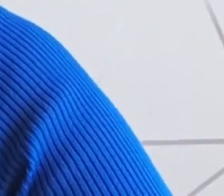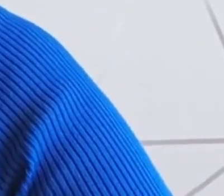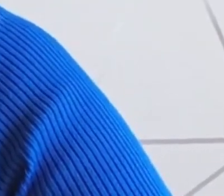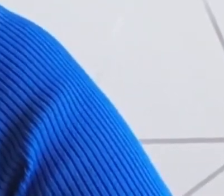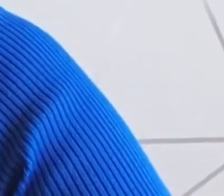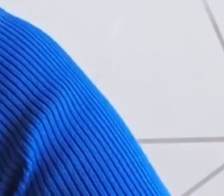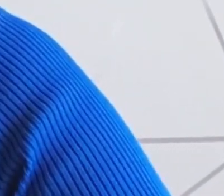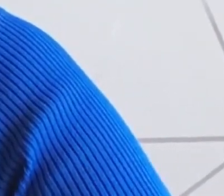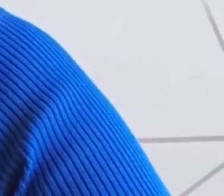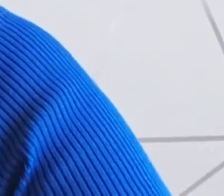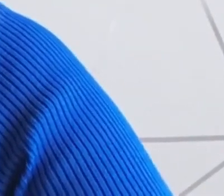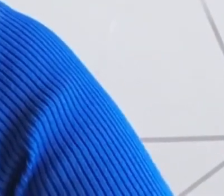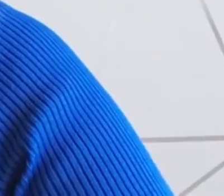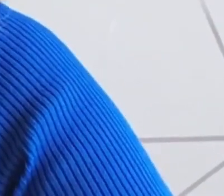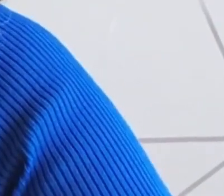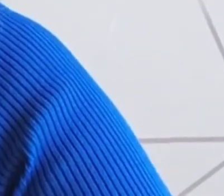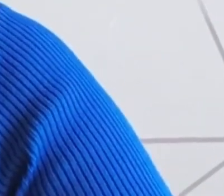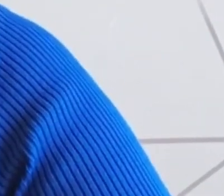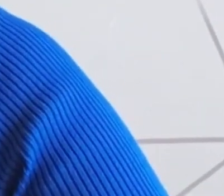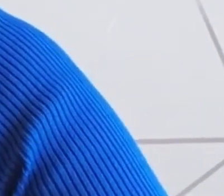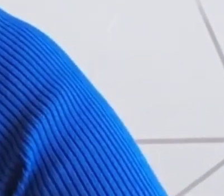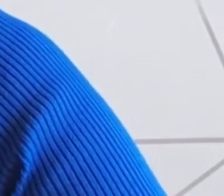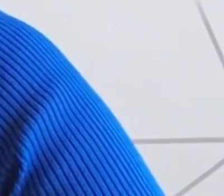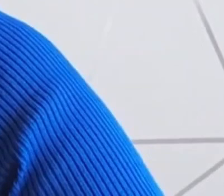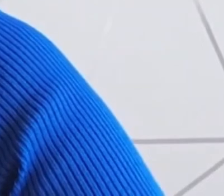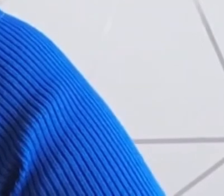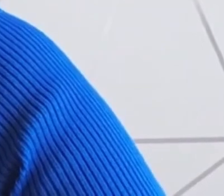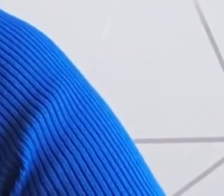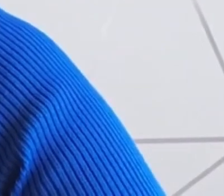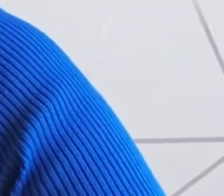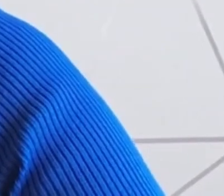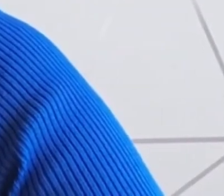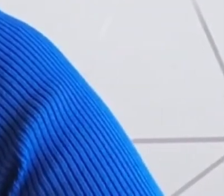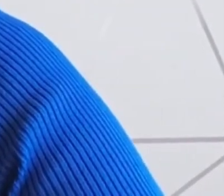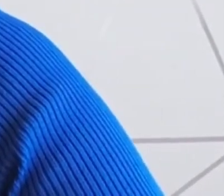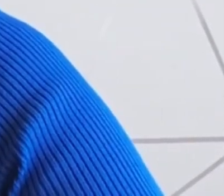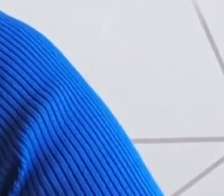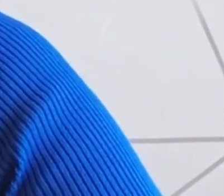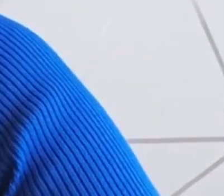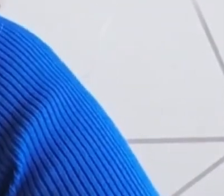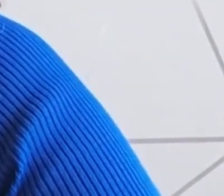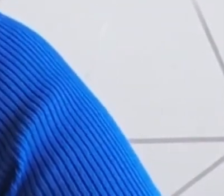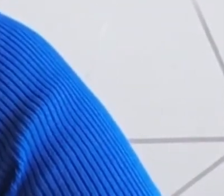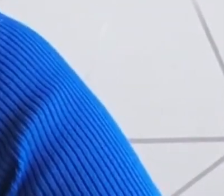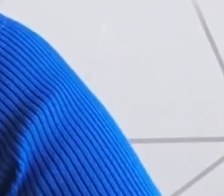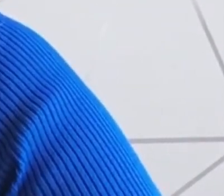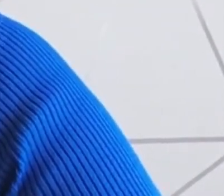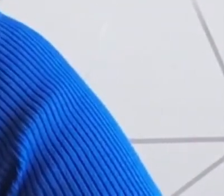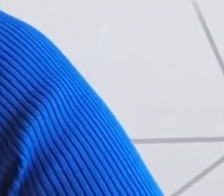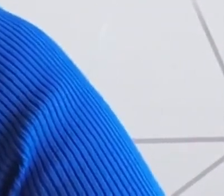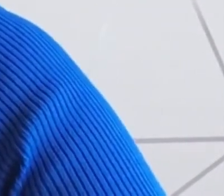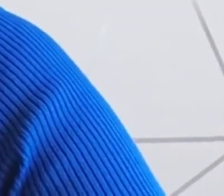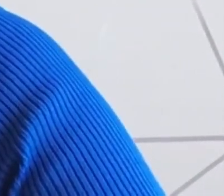a certificação, o link do formulário será disponibilizado ao final do ciclo de